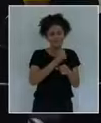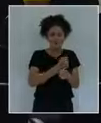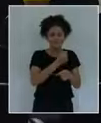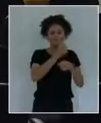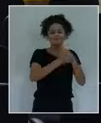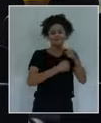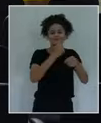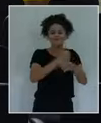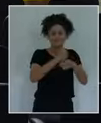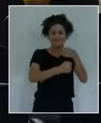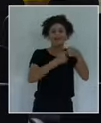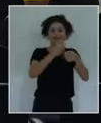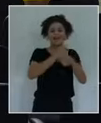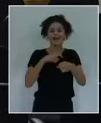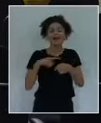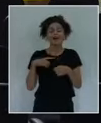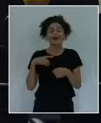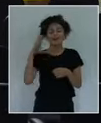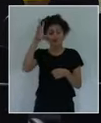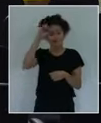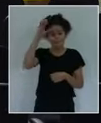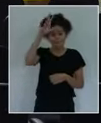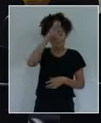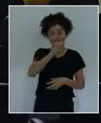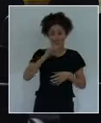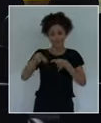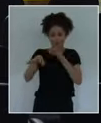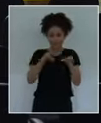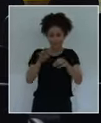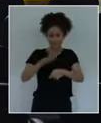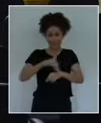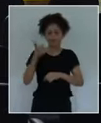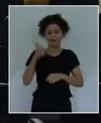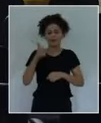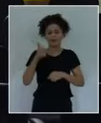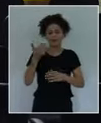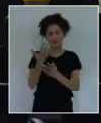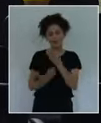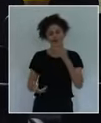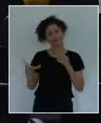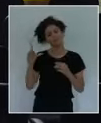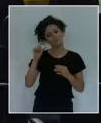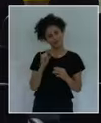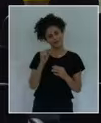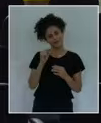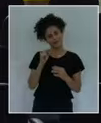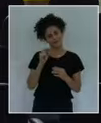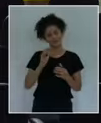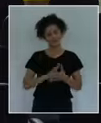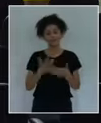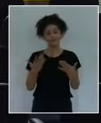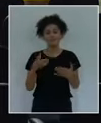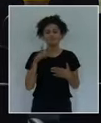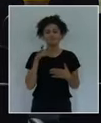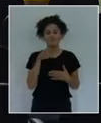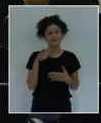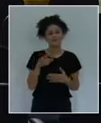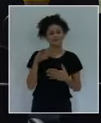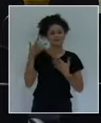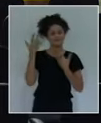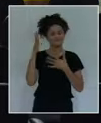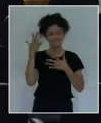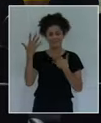mais e preparando mais para que haja menos perdas, tanto para material como de vidas. Então, vocês estão de parabéns e a